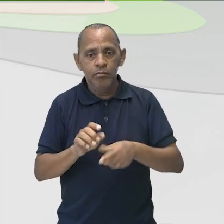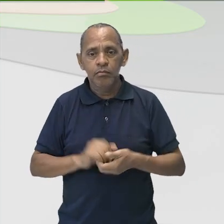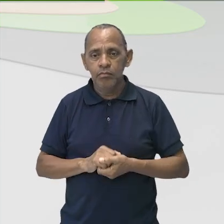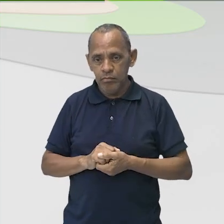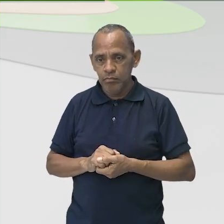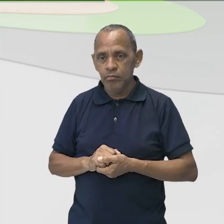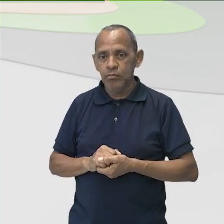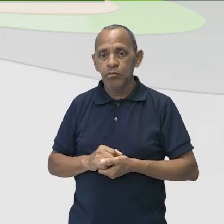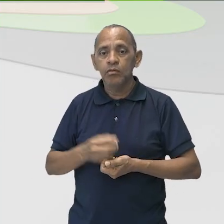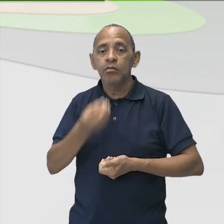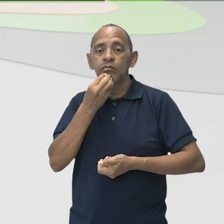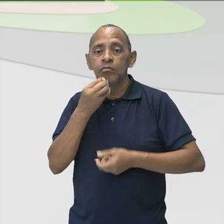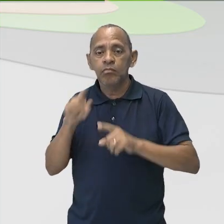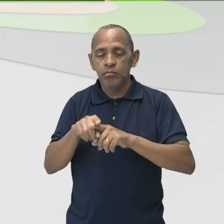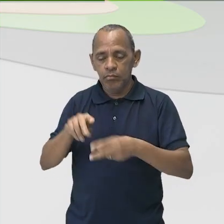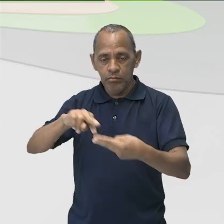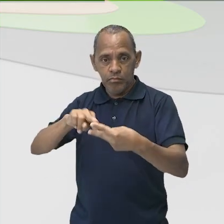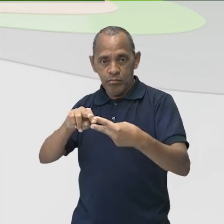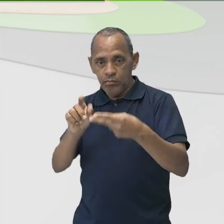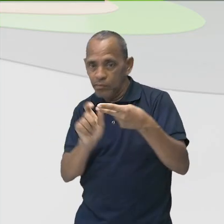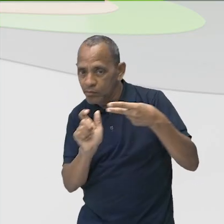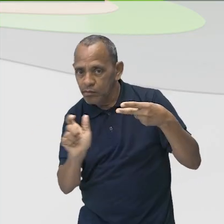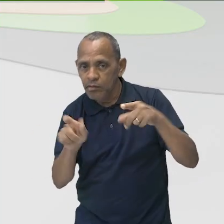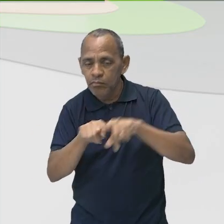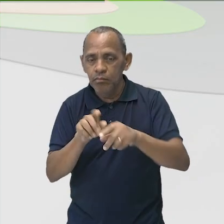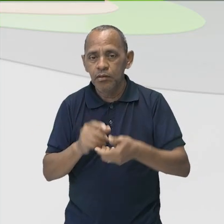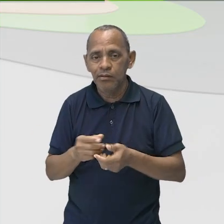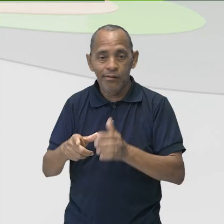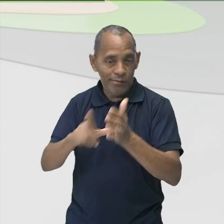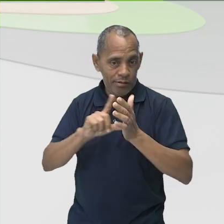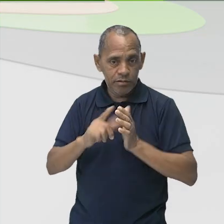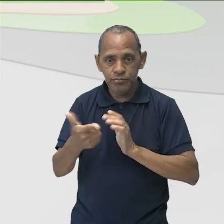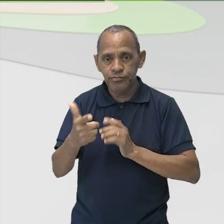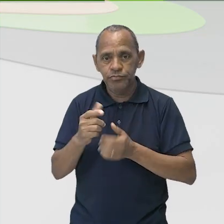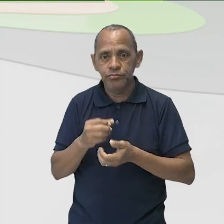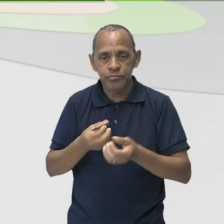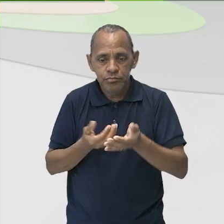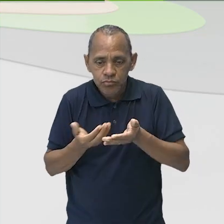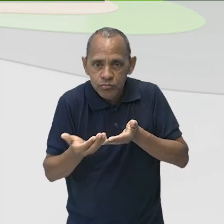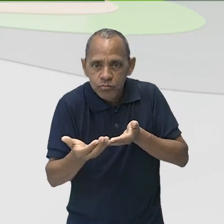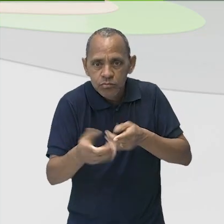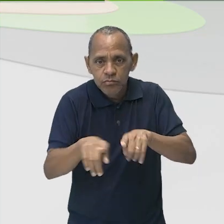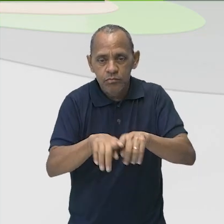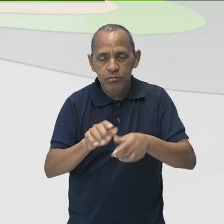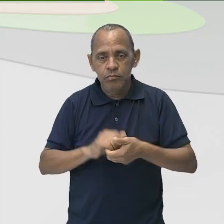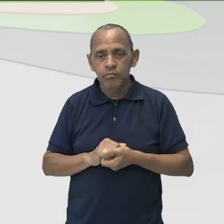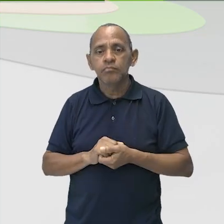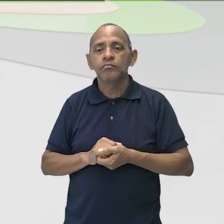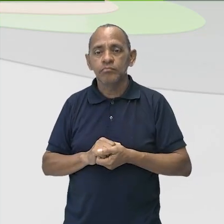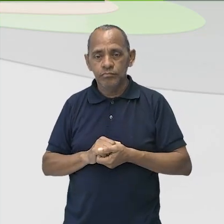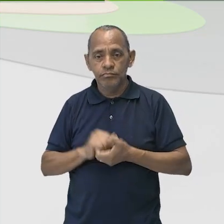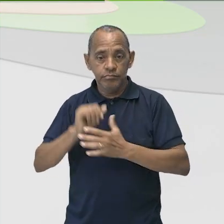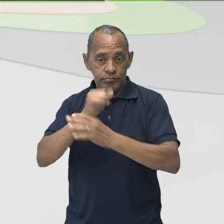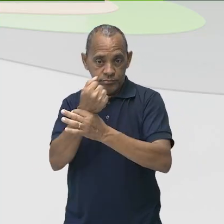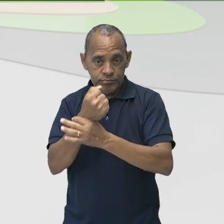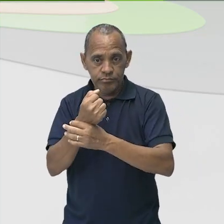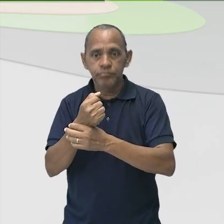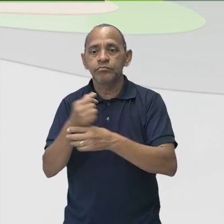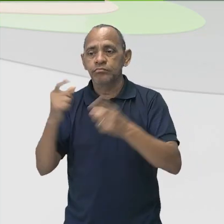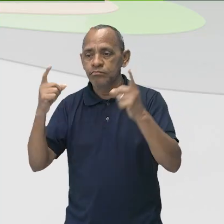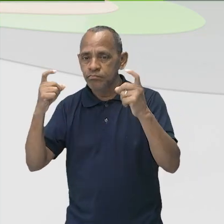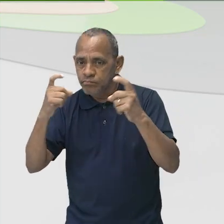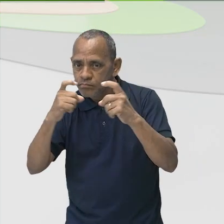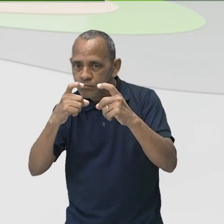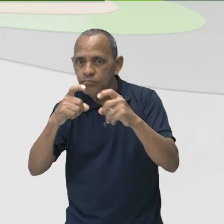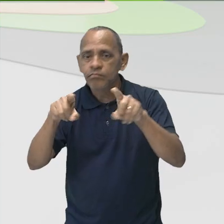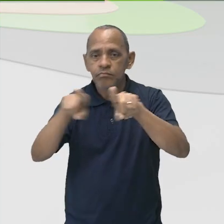de genes, criando diversidade genética que não existia nos cromossomos originais e garantindo que cada gameta receba um conjunto